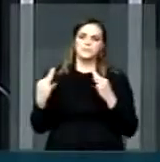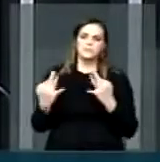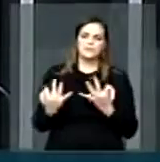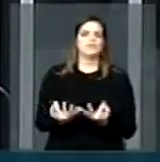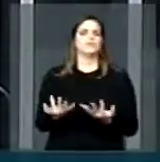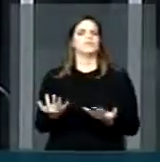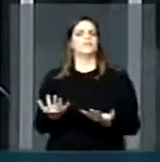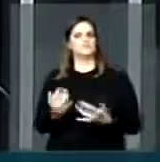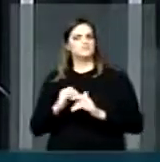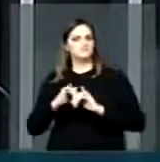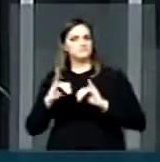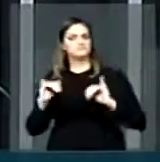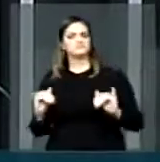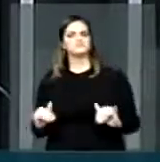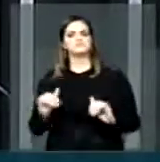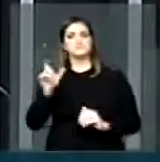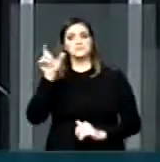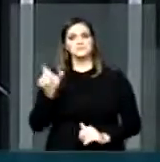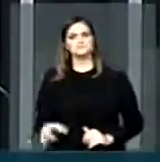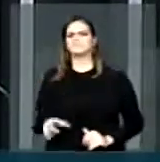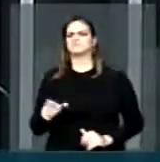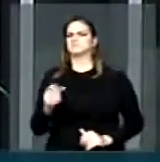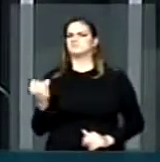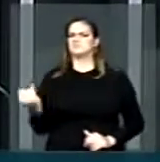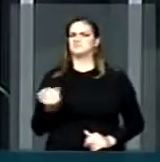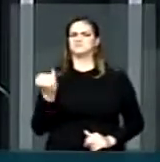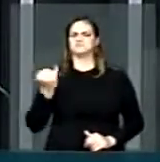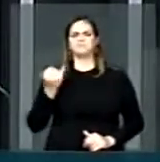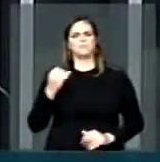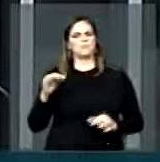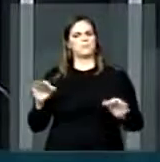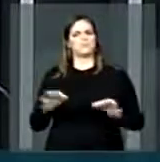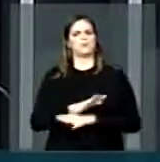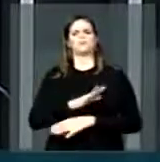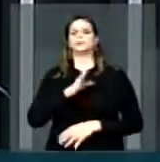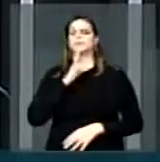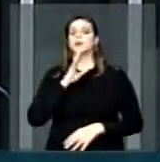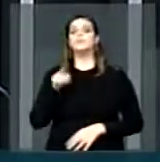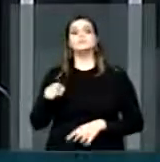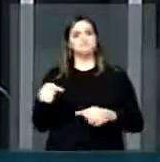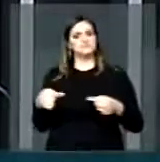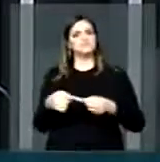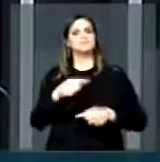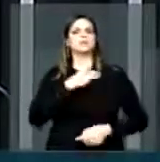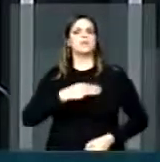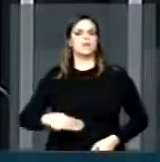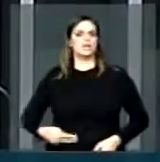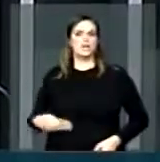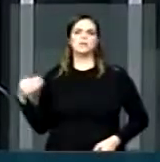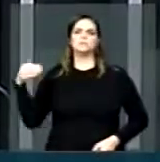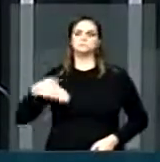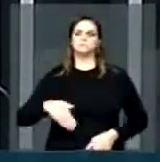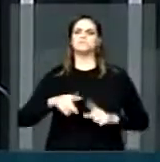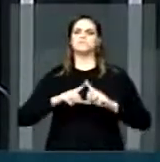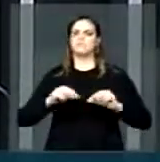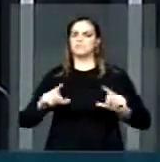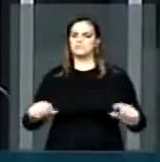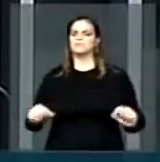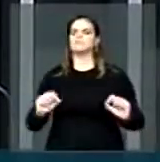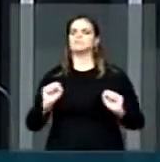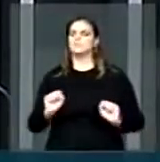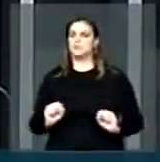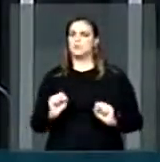Alberto também é um homem preparado para vir como ministro a qualquer tempo aqui para